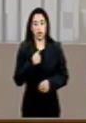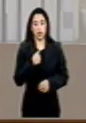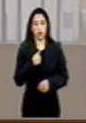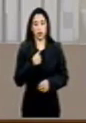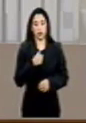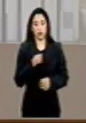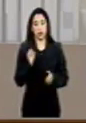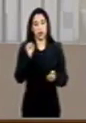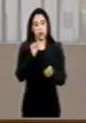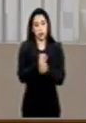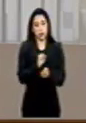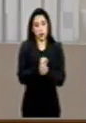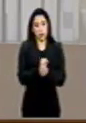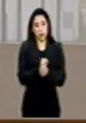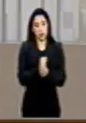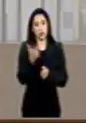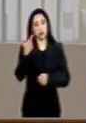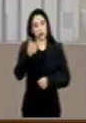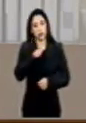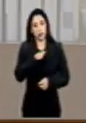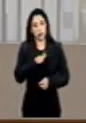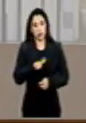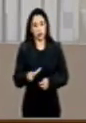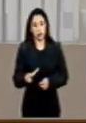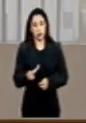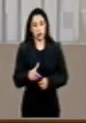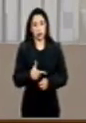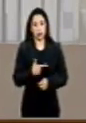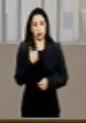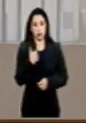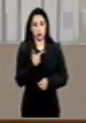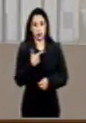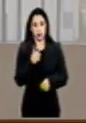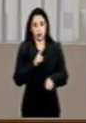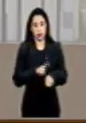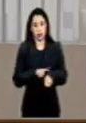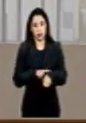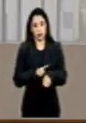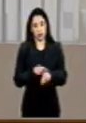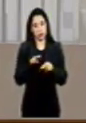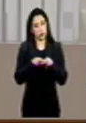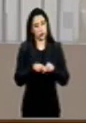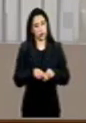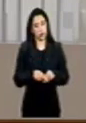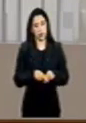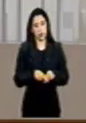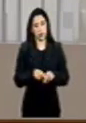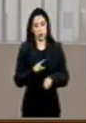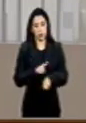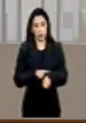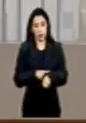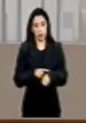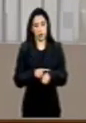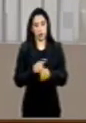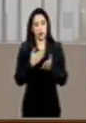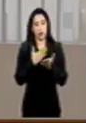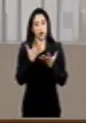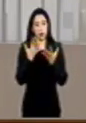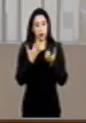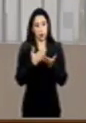continuarmos na sessão ordinária das 14 horas, que em razão do horário iniciar-se-á às